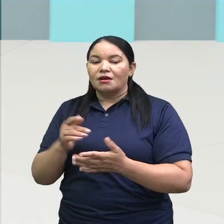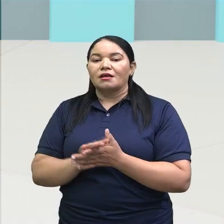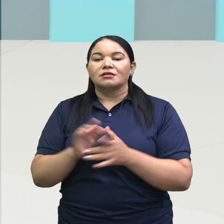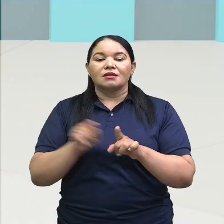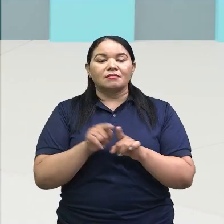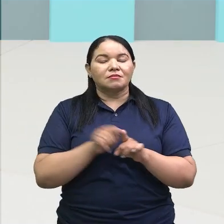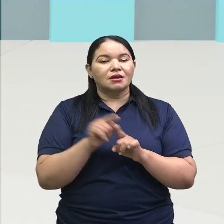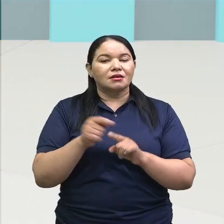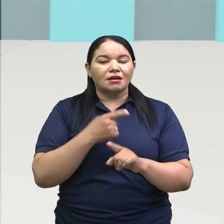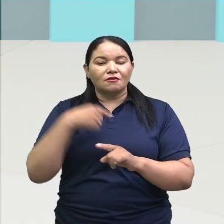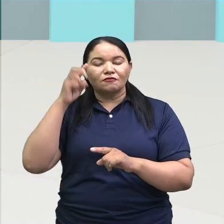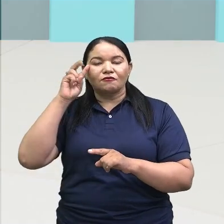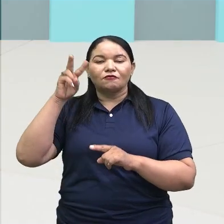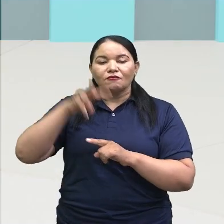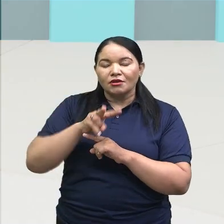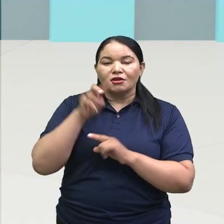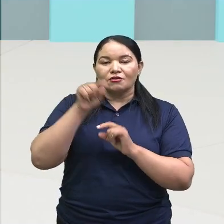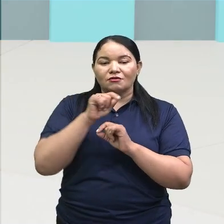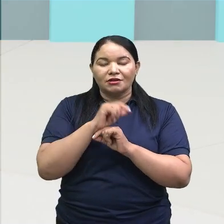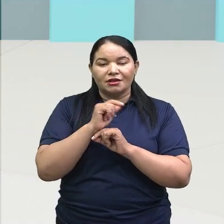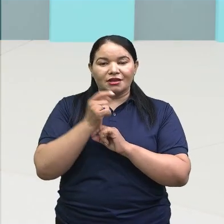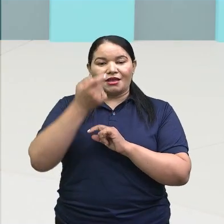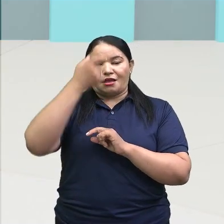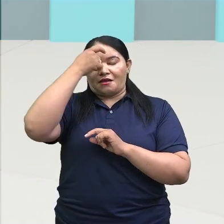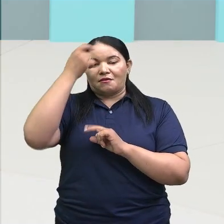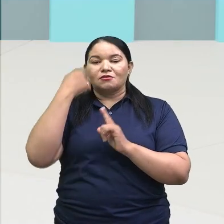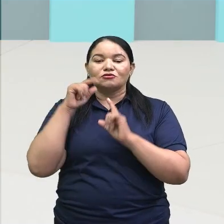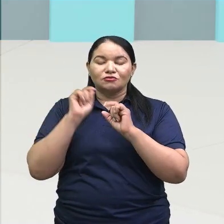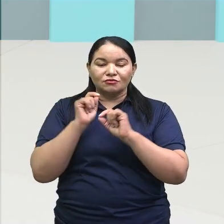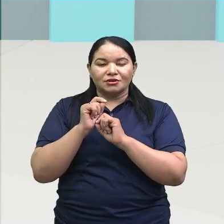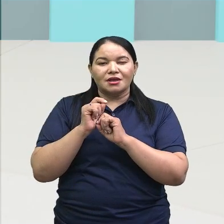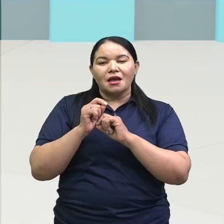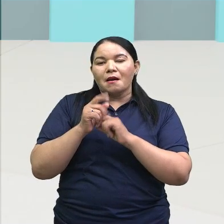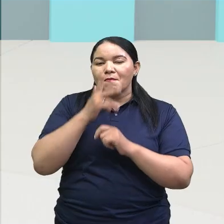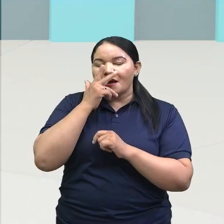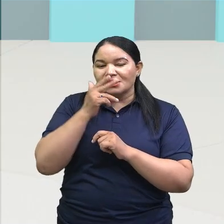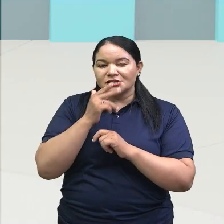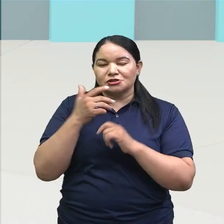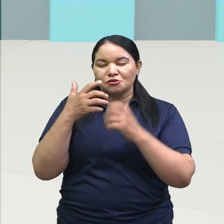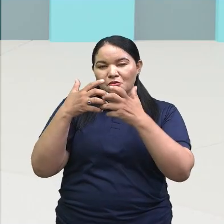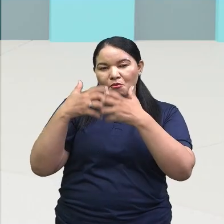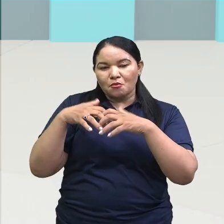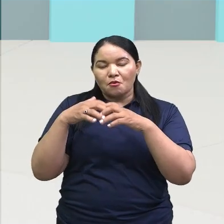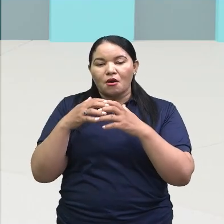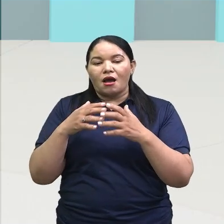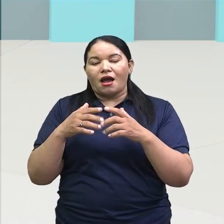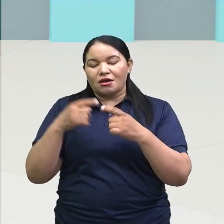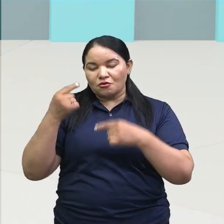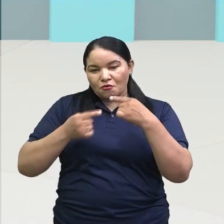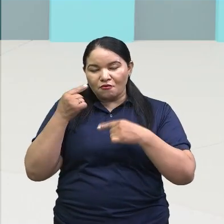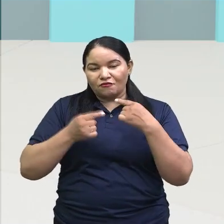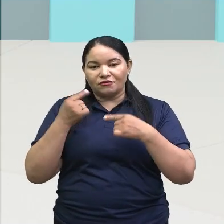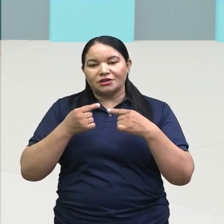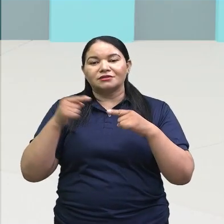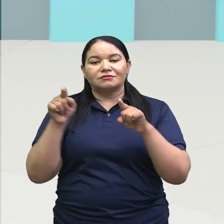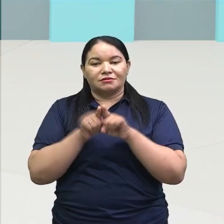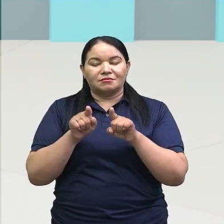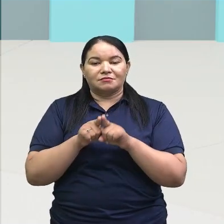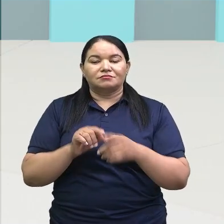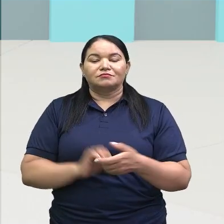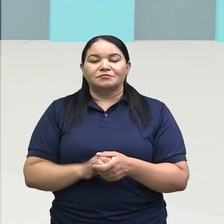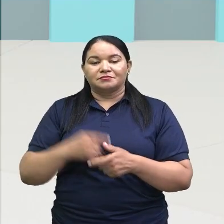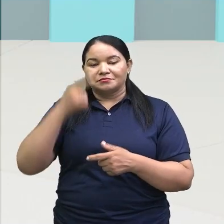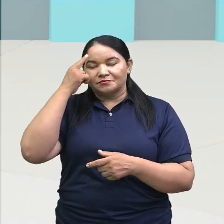personagens e percebesse que eles estão no conflito. Mas como assim? Eu tenho que seguir uma norma social, uma convenção,